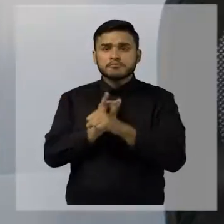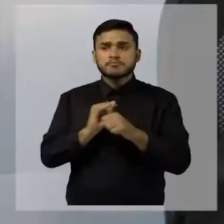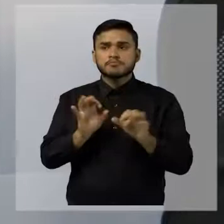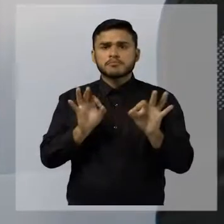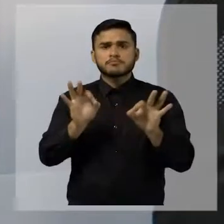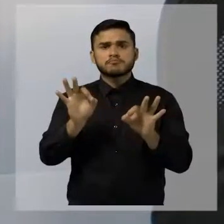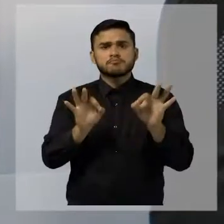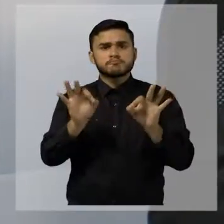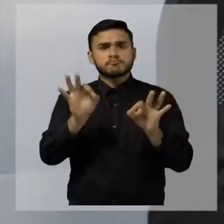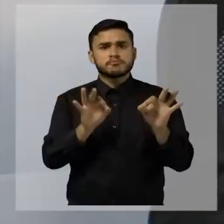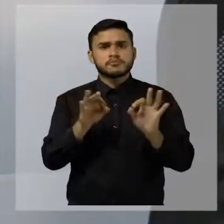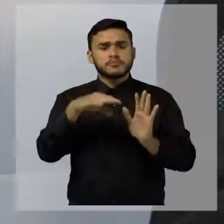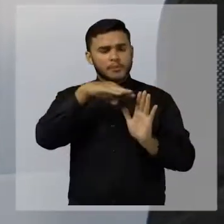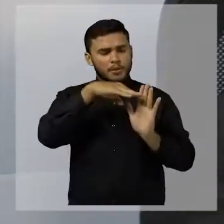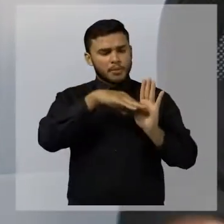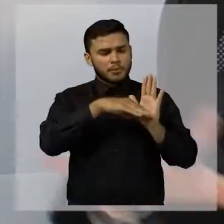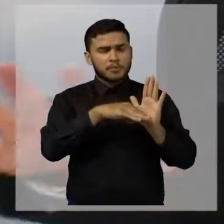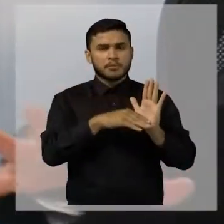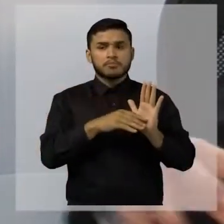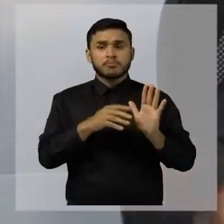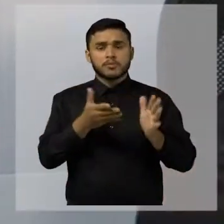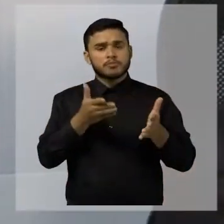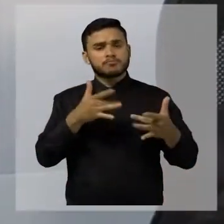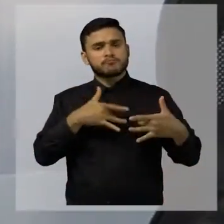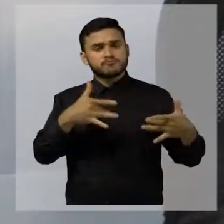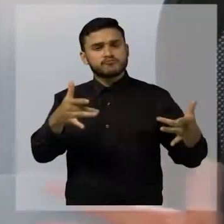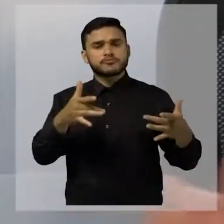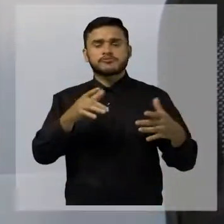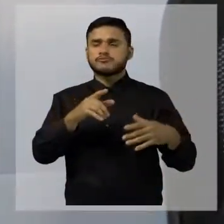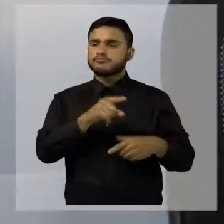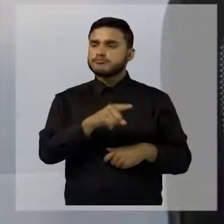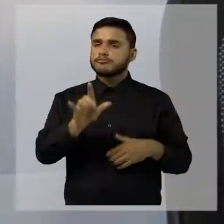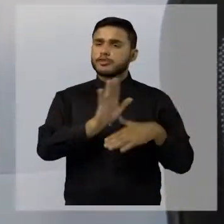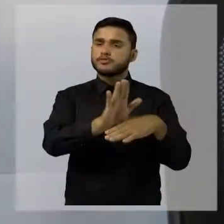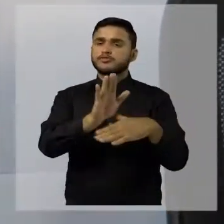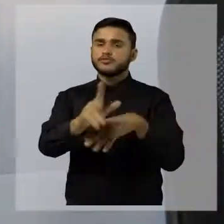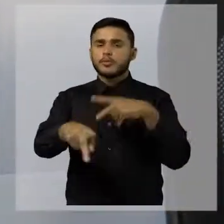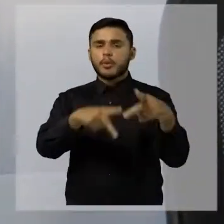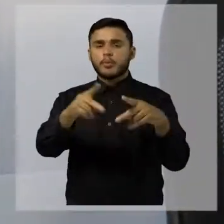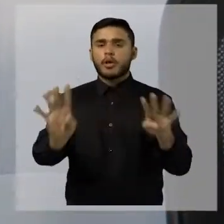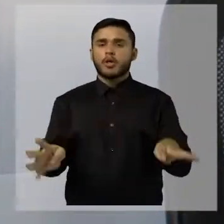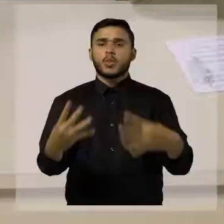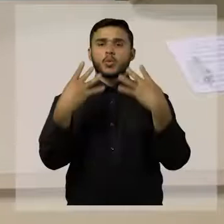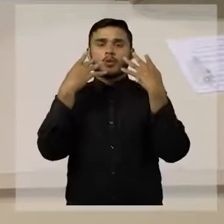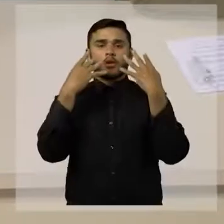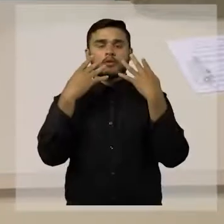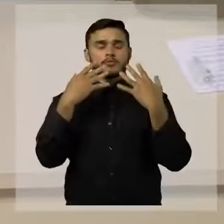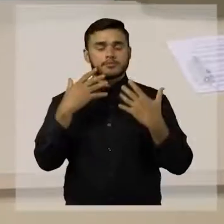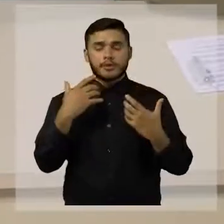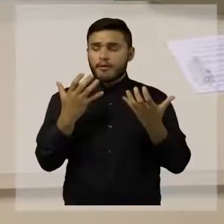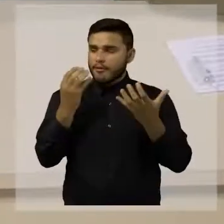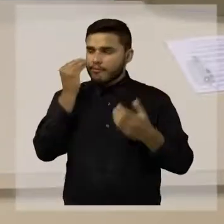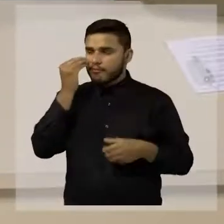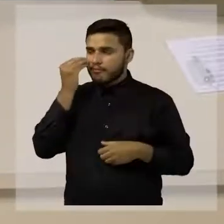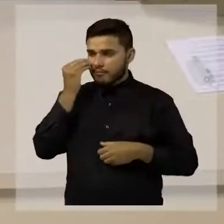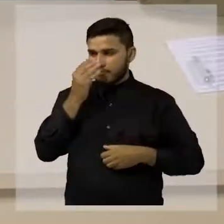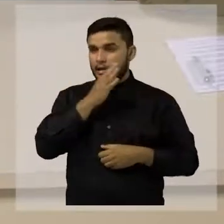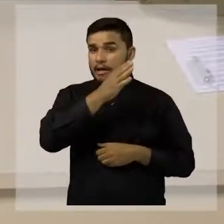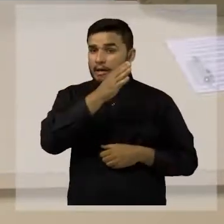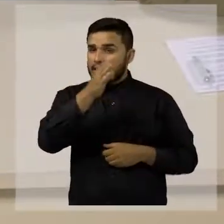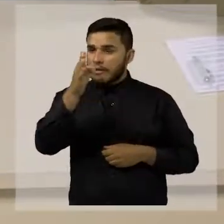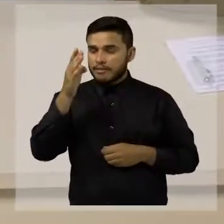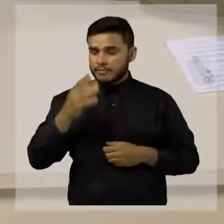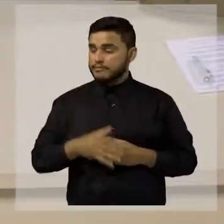agenda populista ou popularesca. Isso. E com